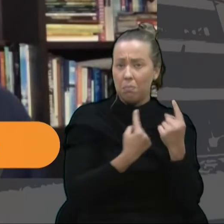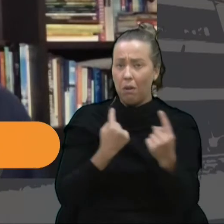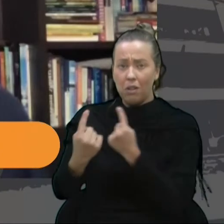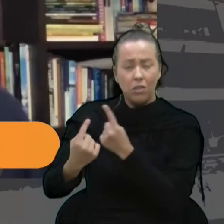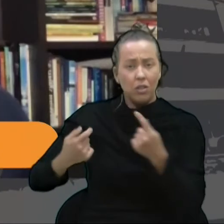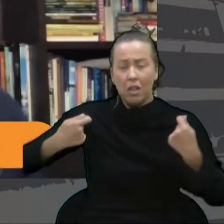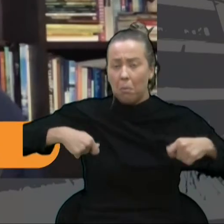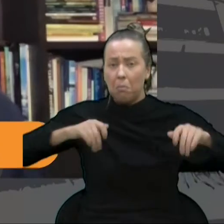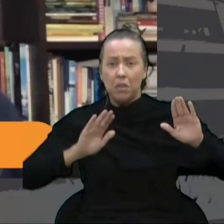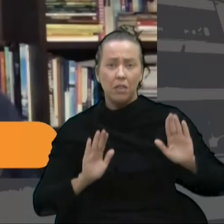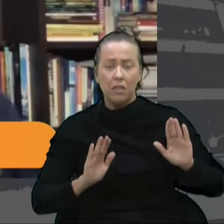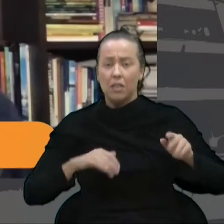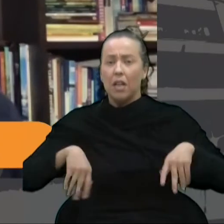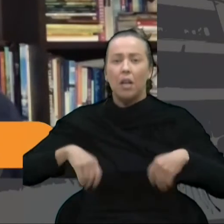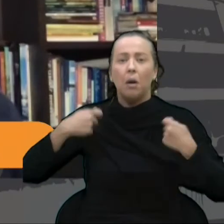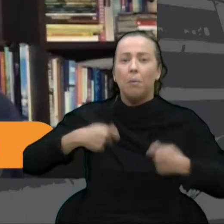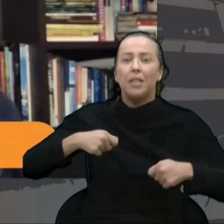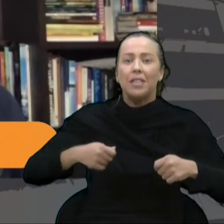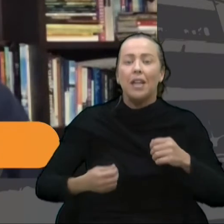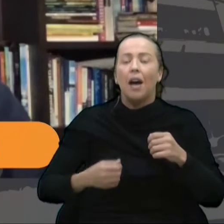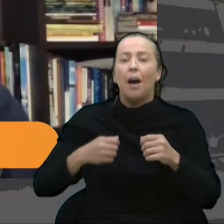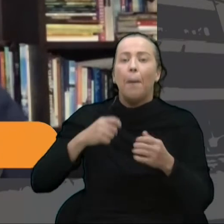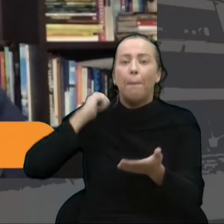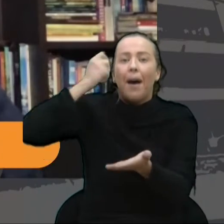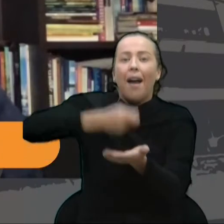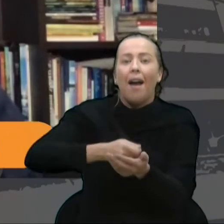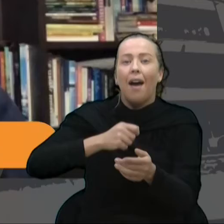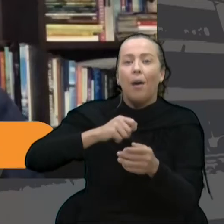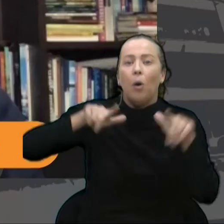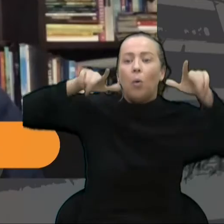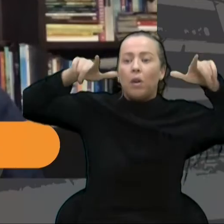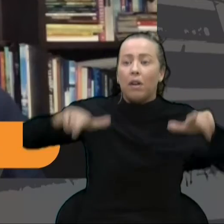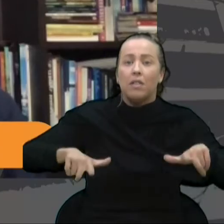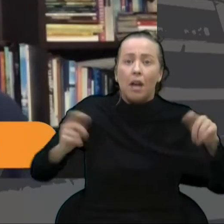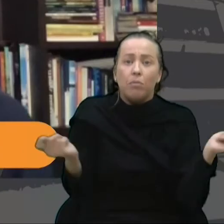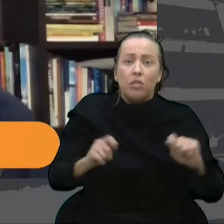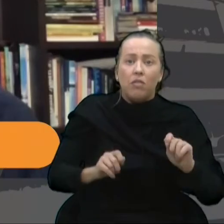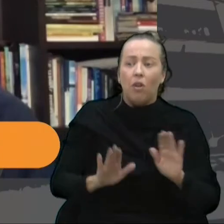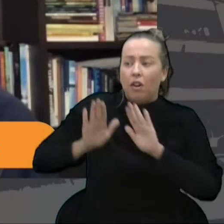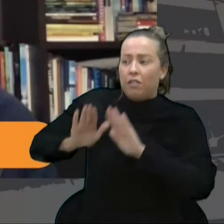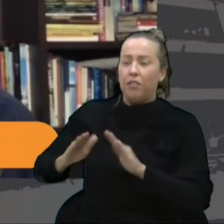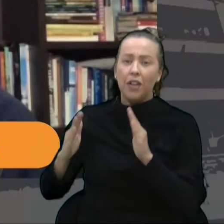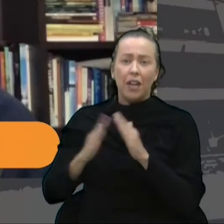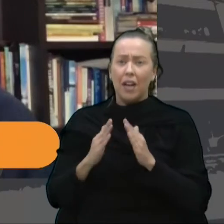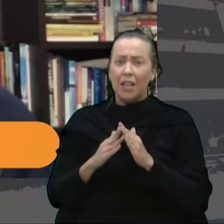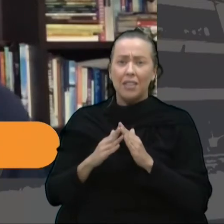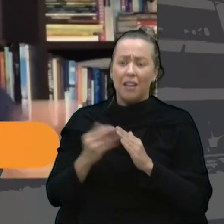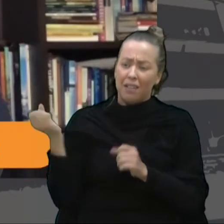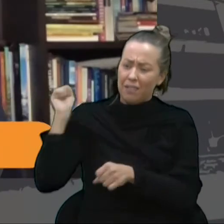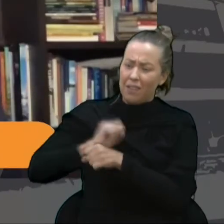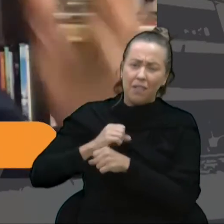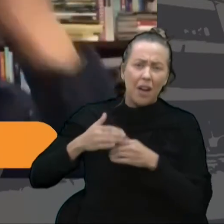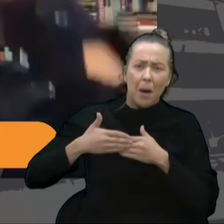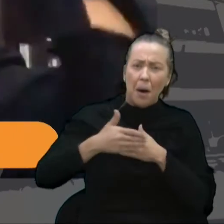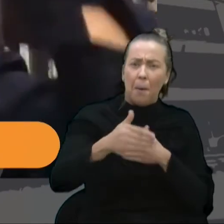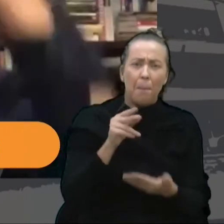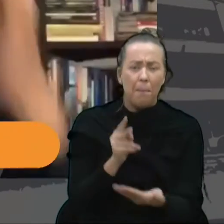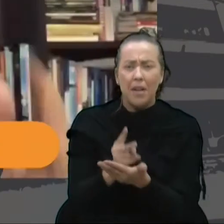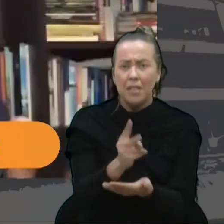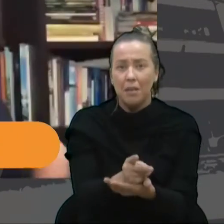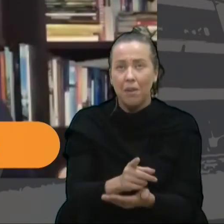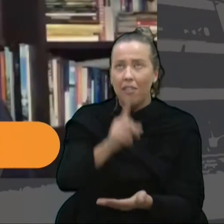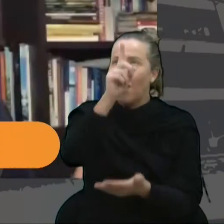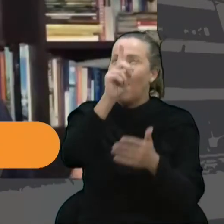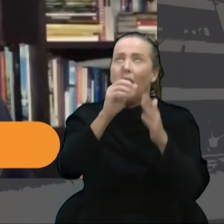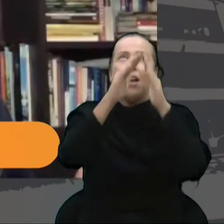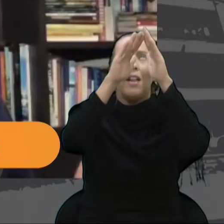não precisa manter o escritório, porque pode fazer isso em casa, isso vai ficar para sempre. E outra coisa que finalmente